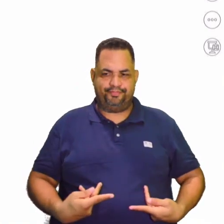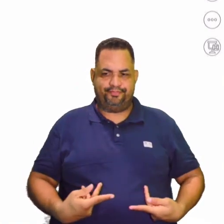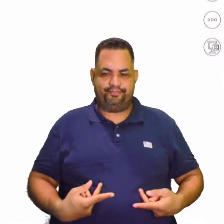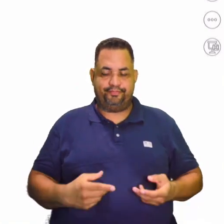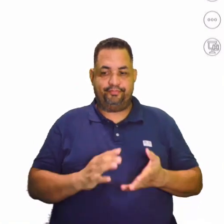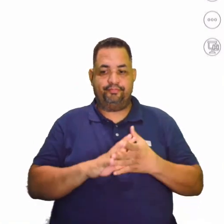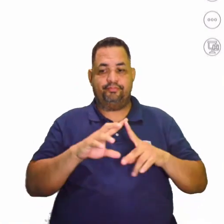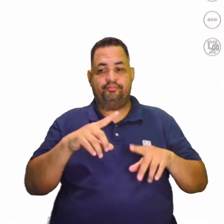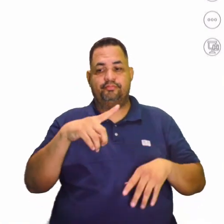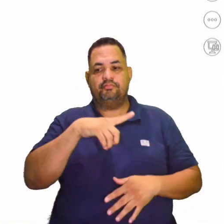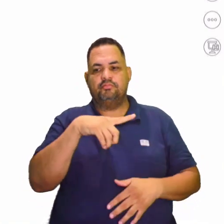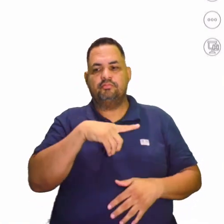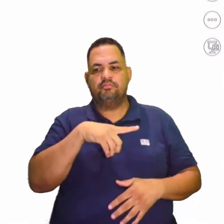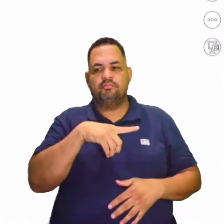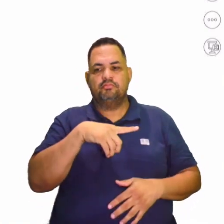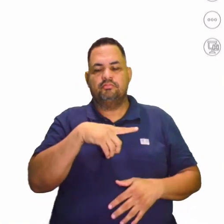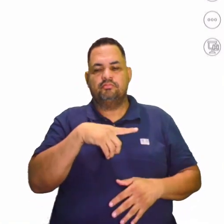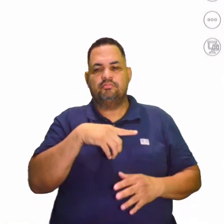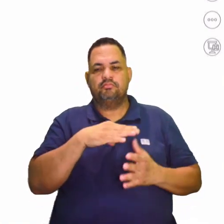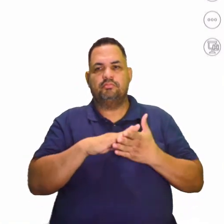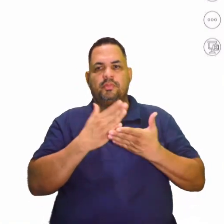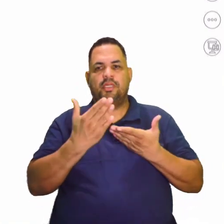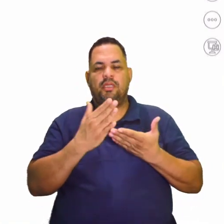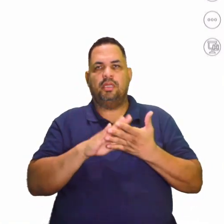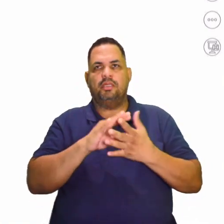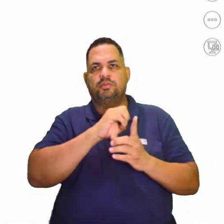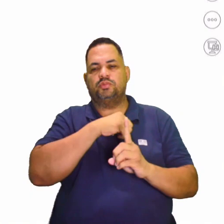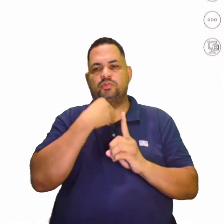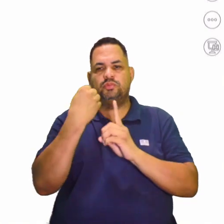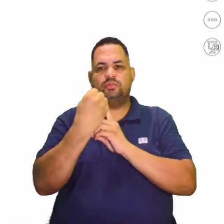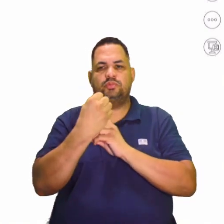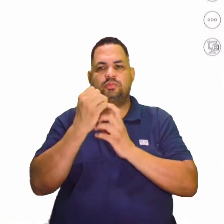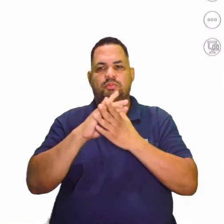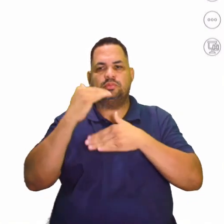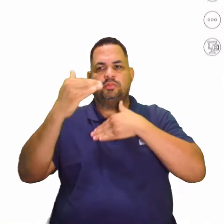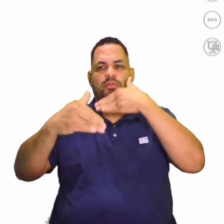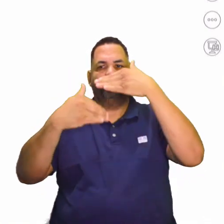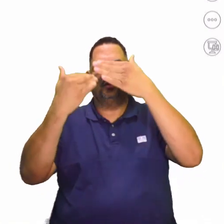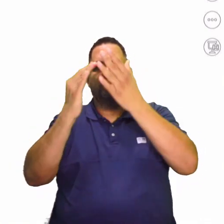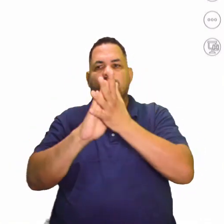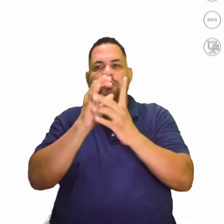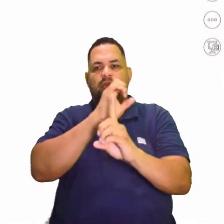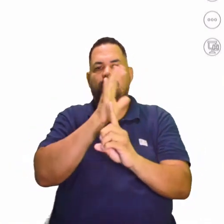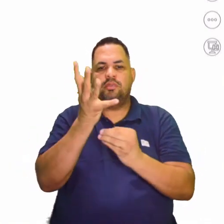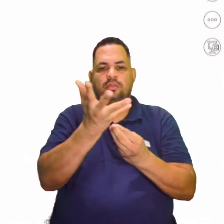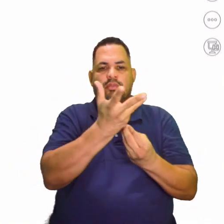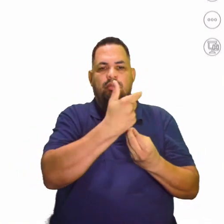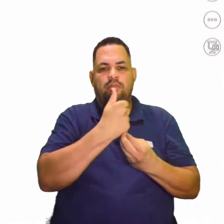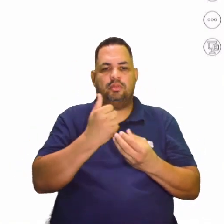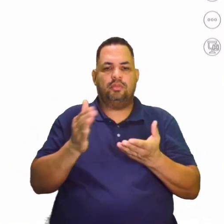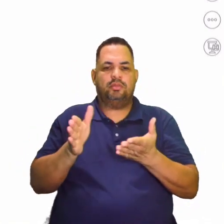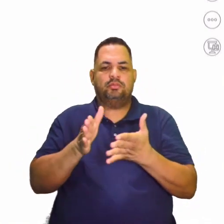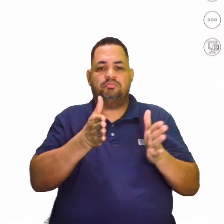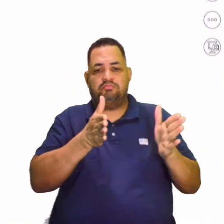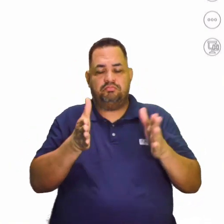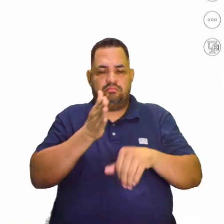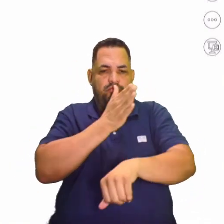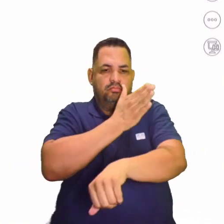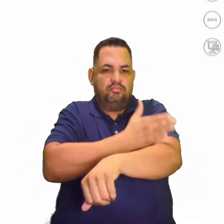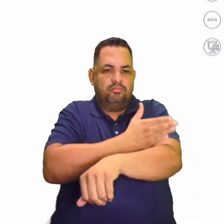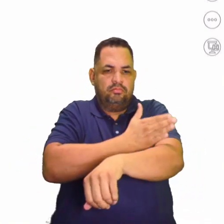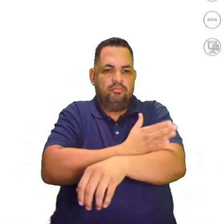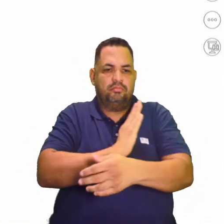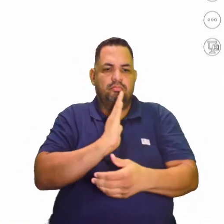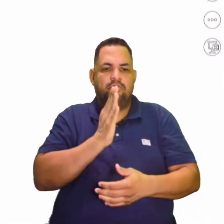apesar de essa civilização já desenvolveu aí várias áreas na arte, né, nesse período antigo, porém eles